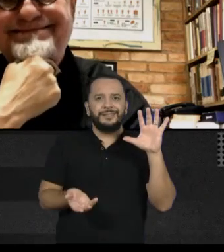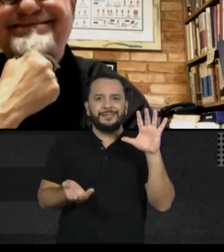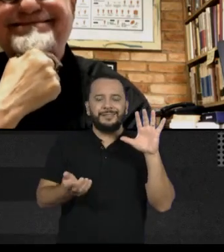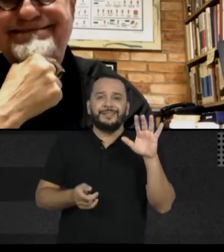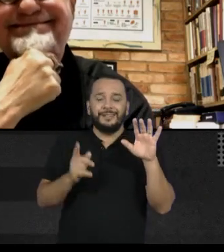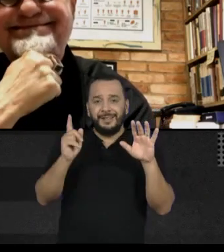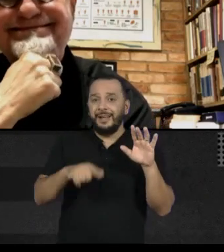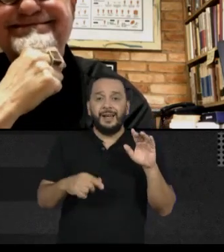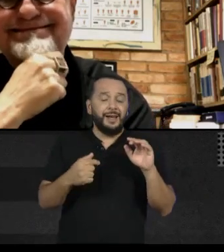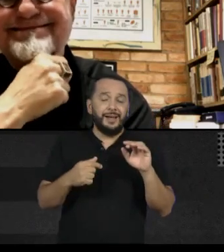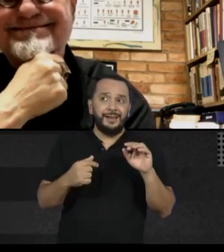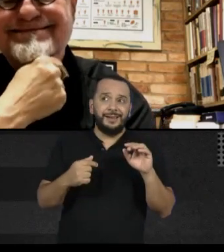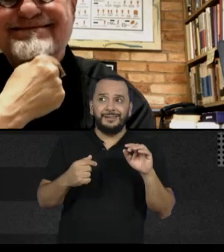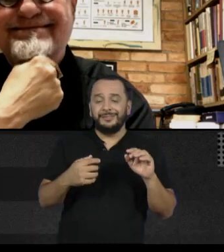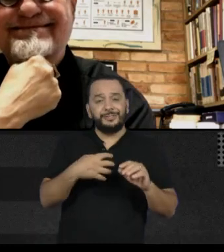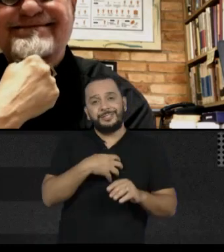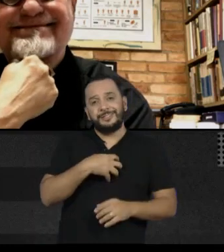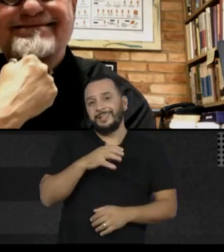um grande contrato,